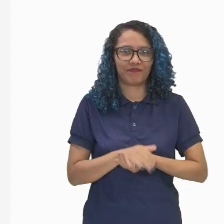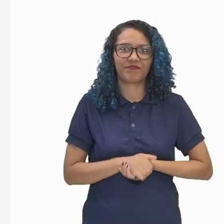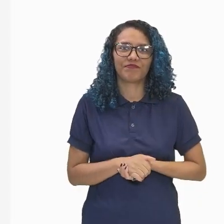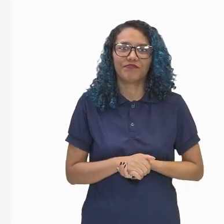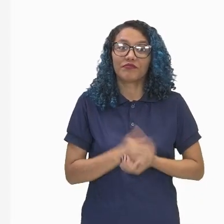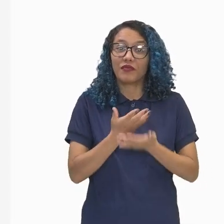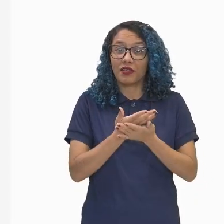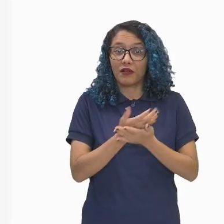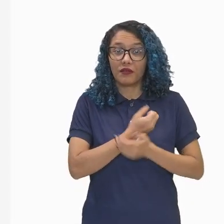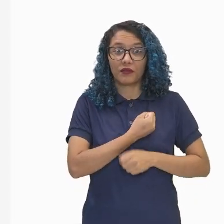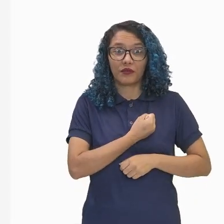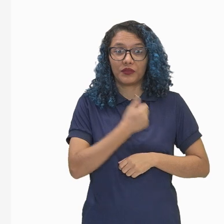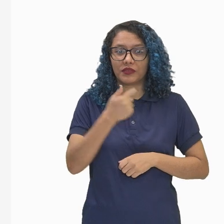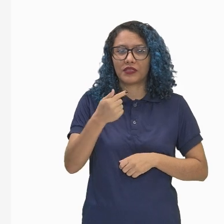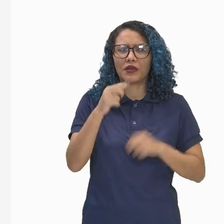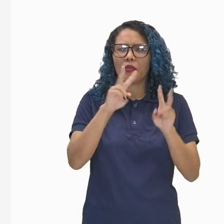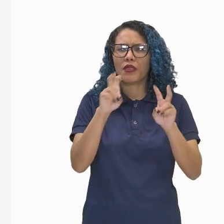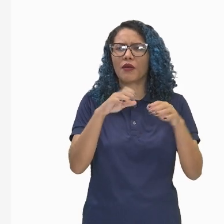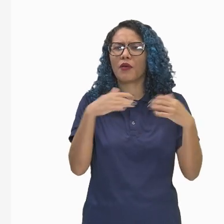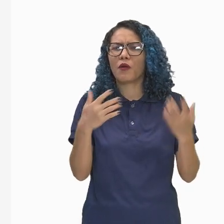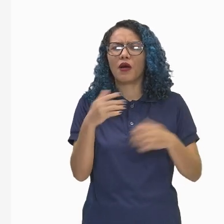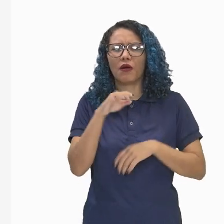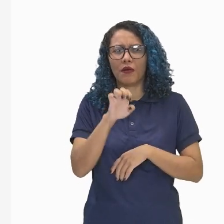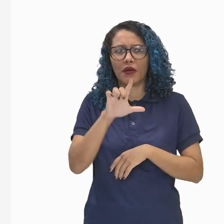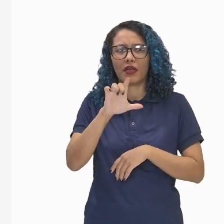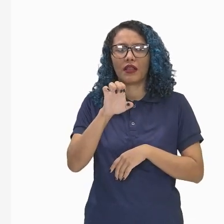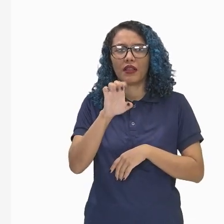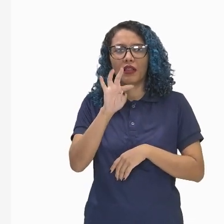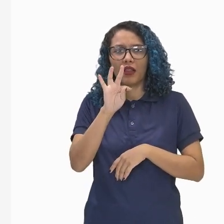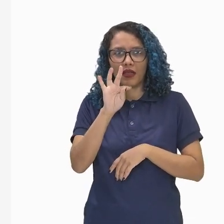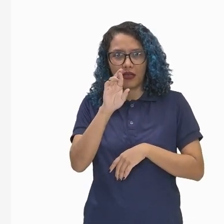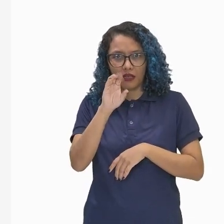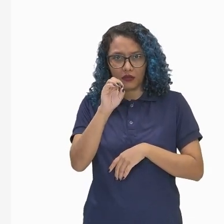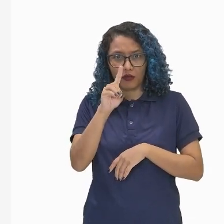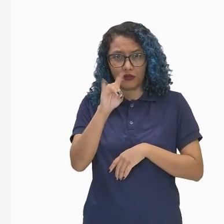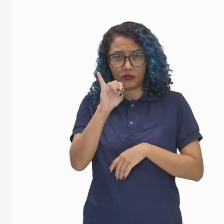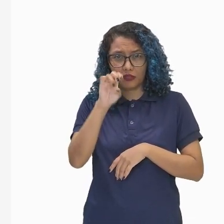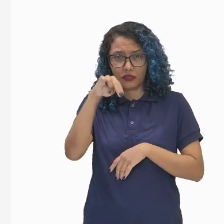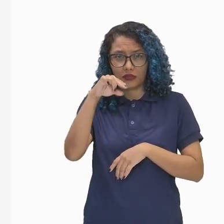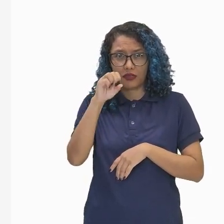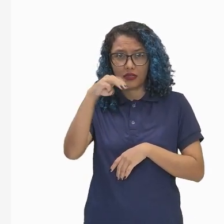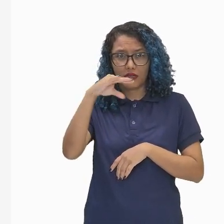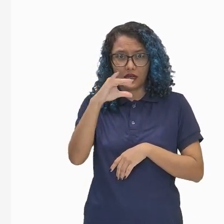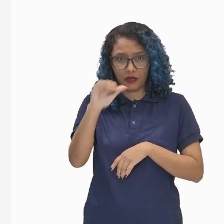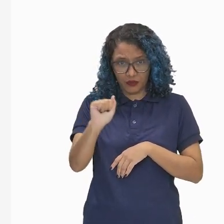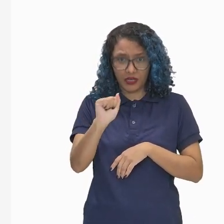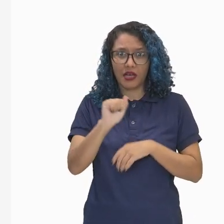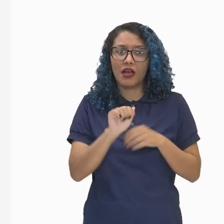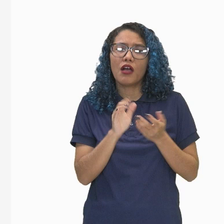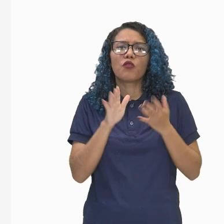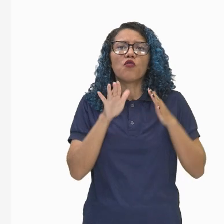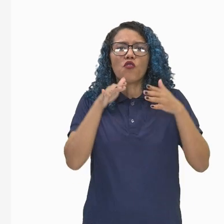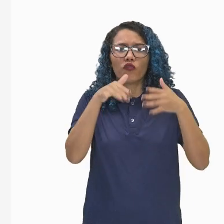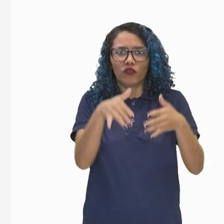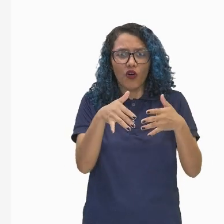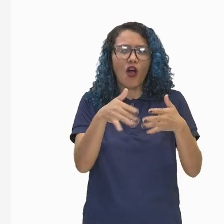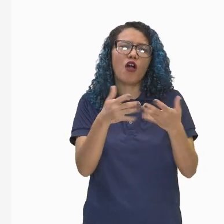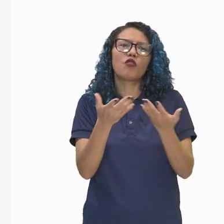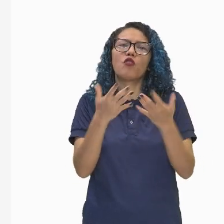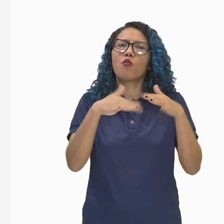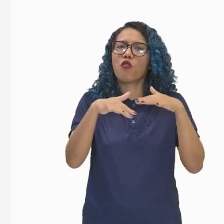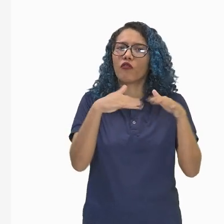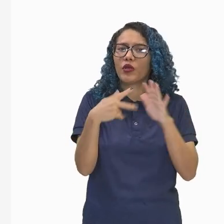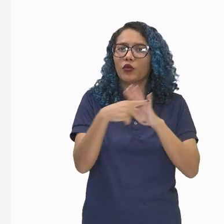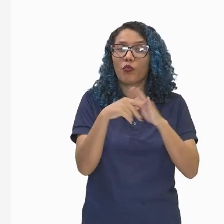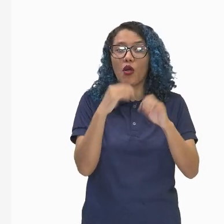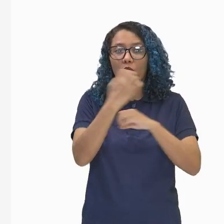Aula 7, Objeto de Conhecimento, Eletrodinâmica, as maravilhas do movimento dos elétrons